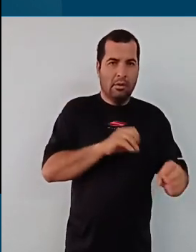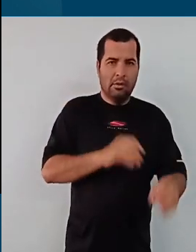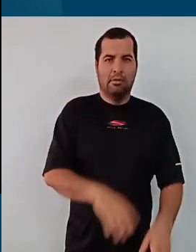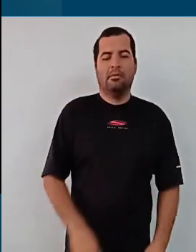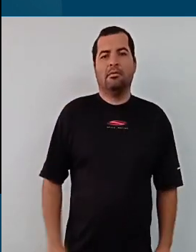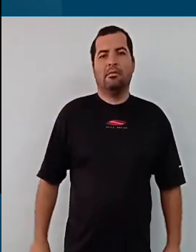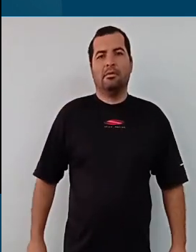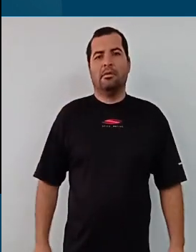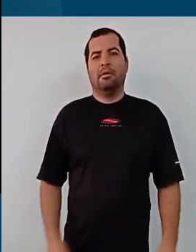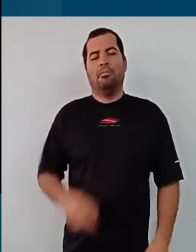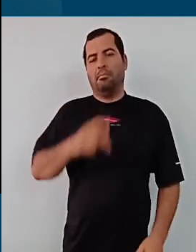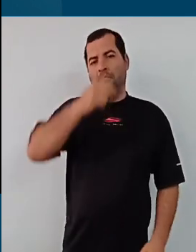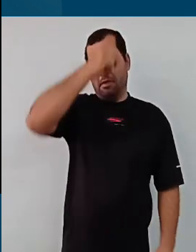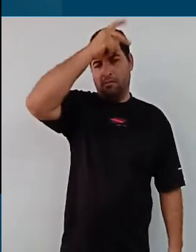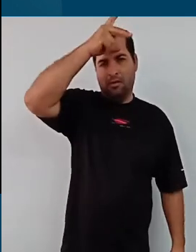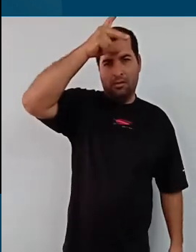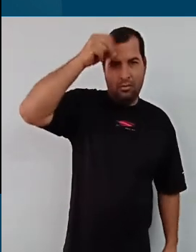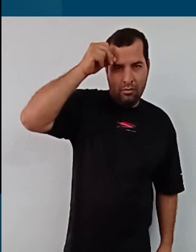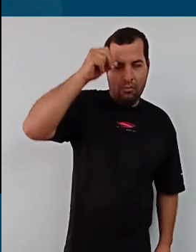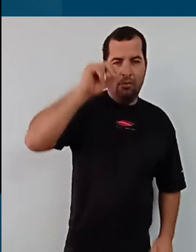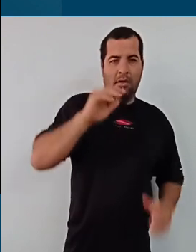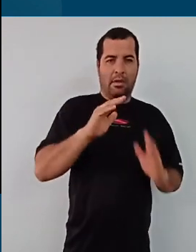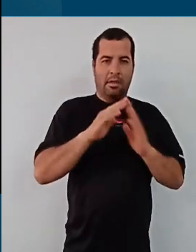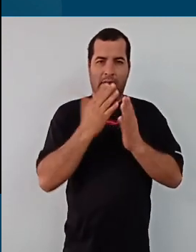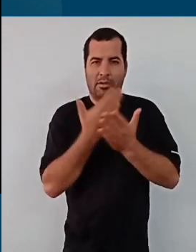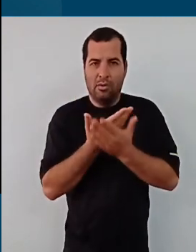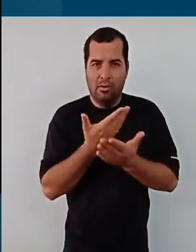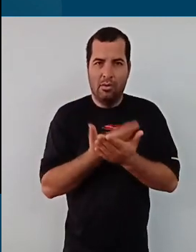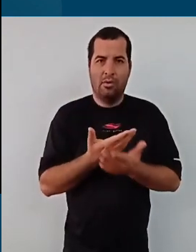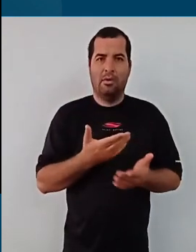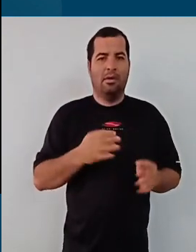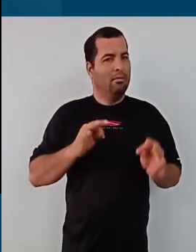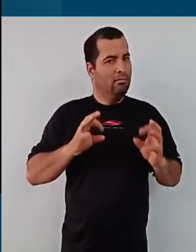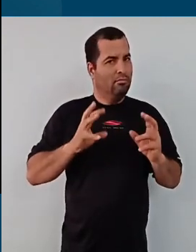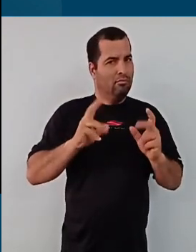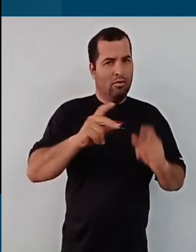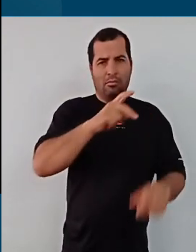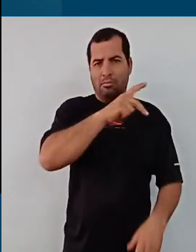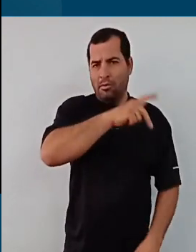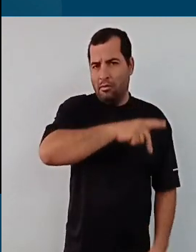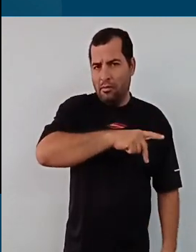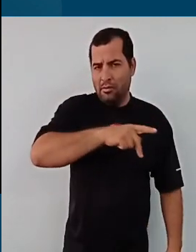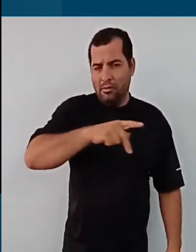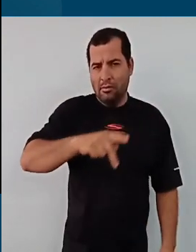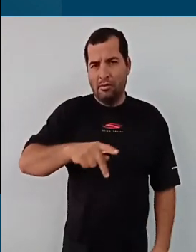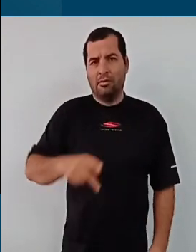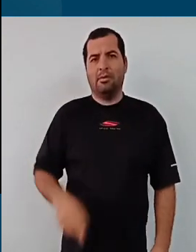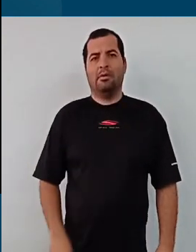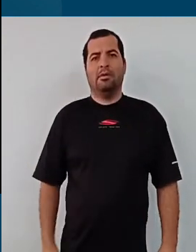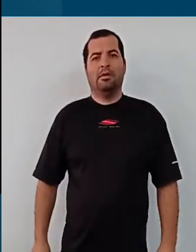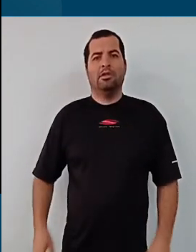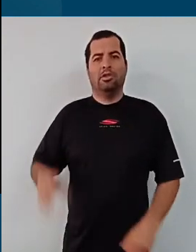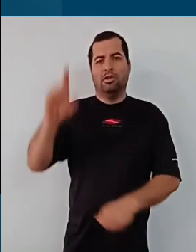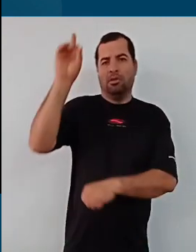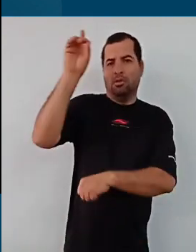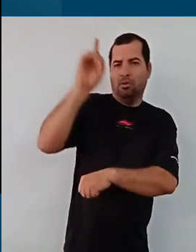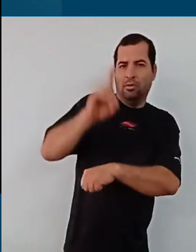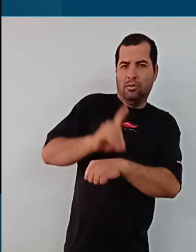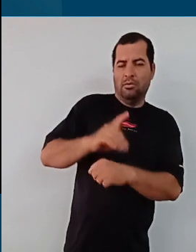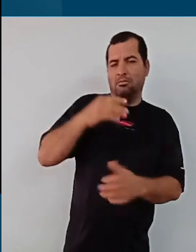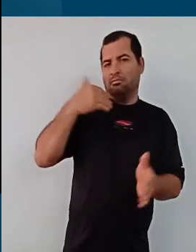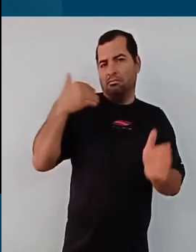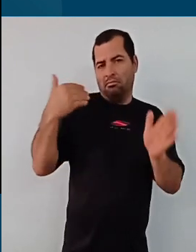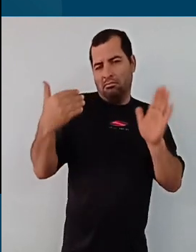Política da prefeitura, da escola, dos seus diretores, dos seus gestores, dos professores comprometidos